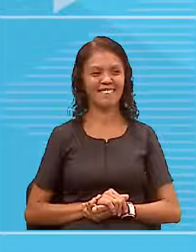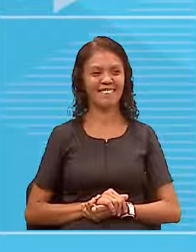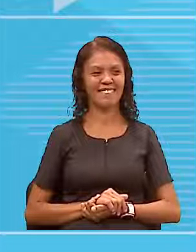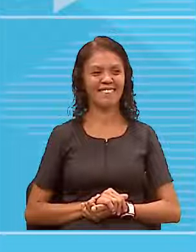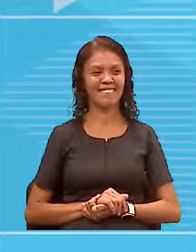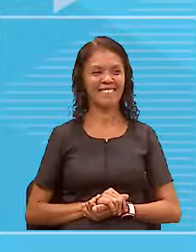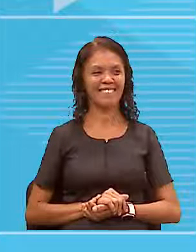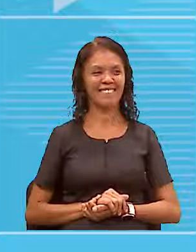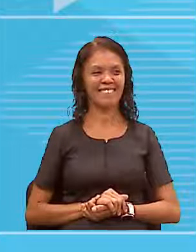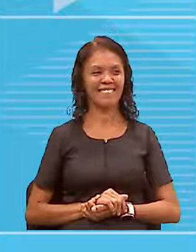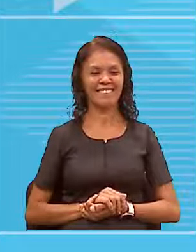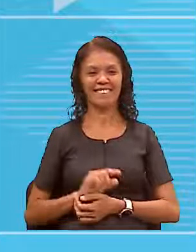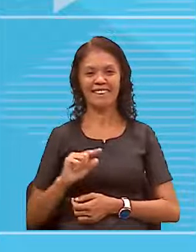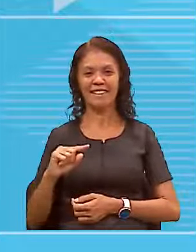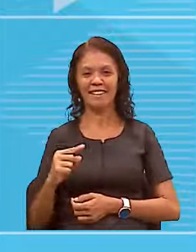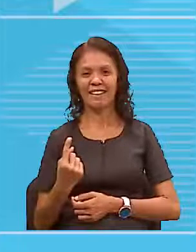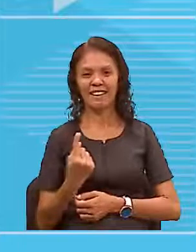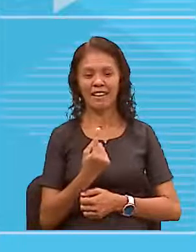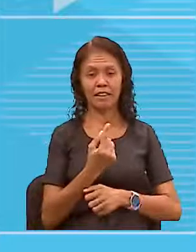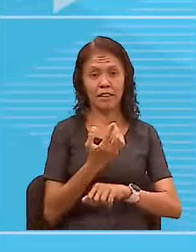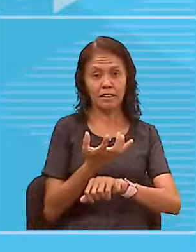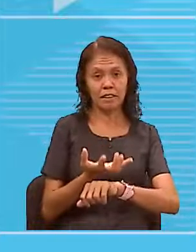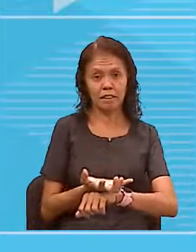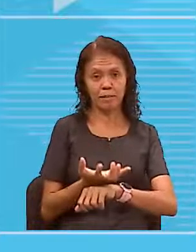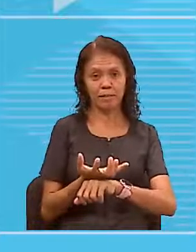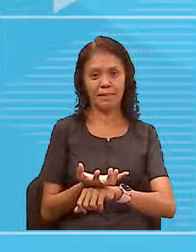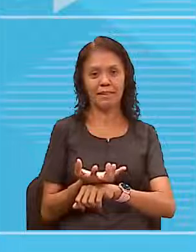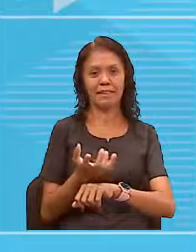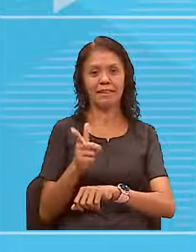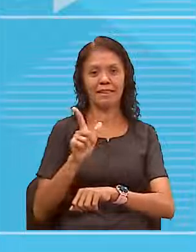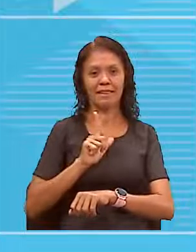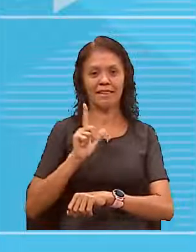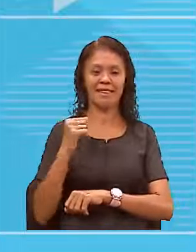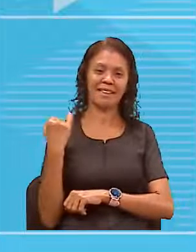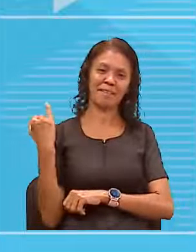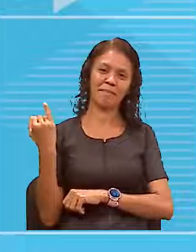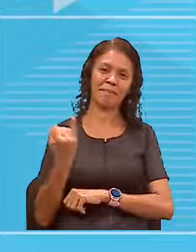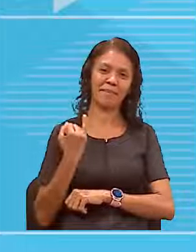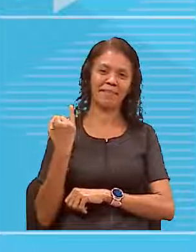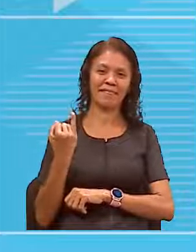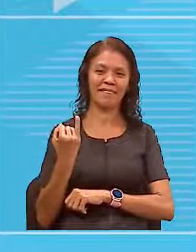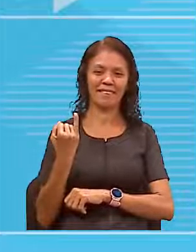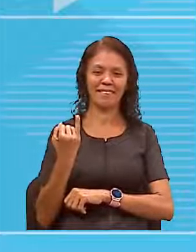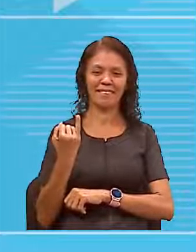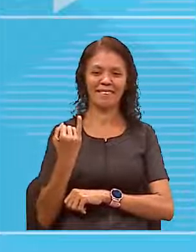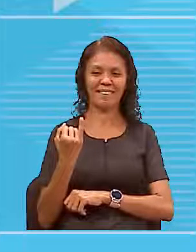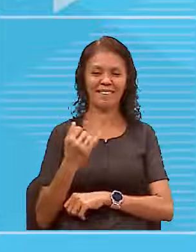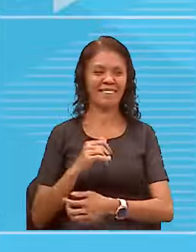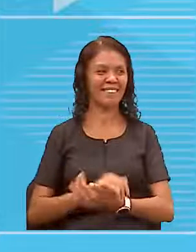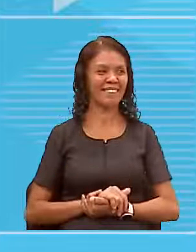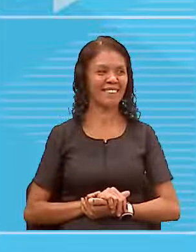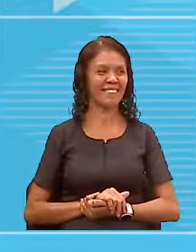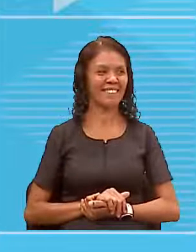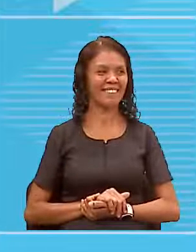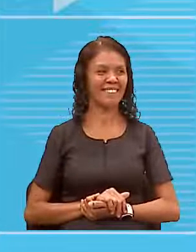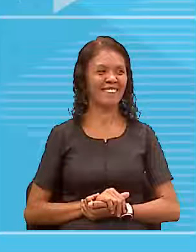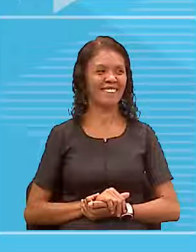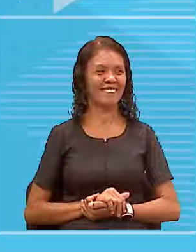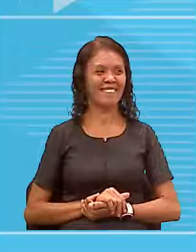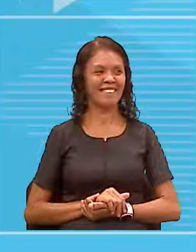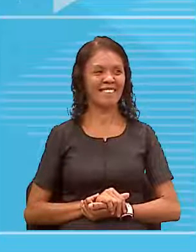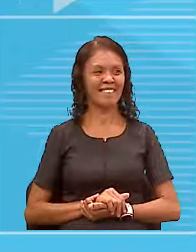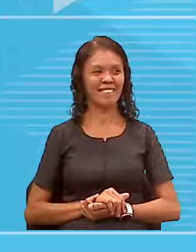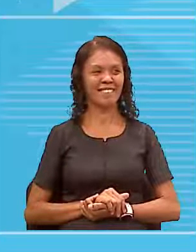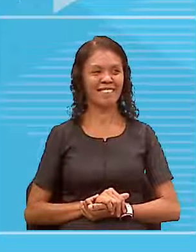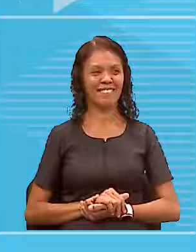sua inspiração. Eu também gosto de todas, professor João. Obrigado. Que bom que eu sou uma inspiração. Fico feliz.